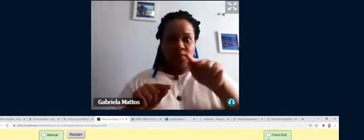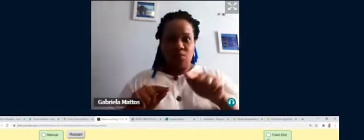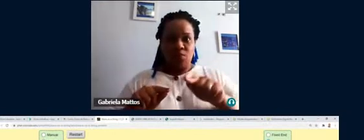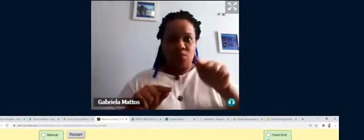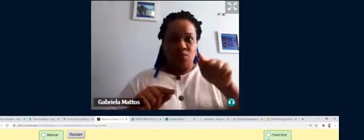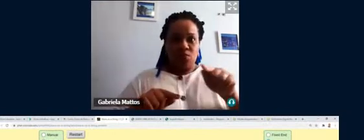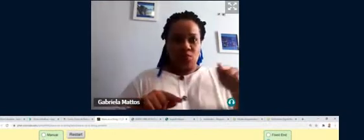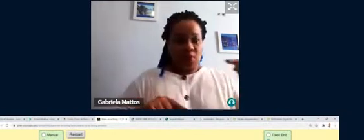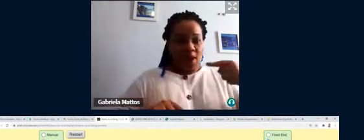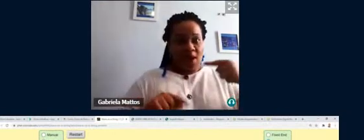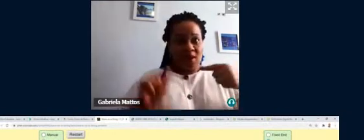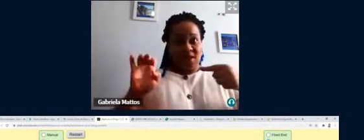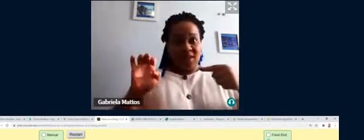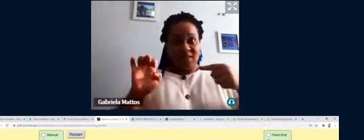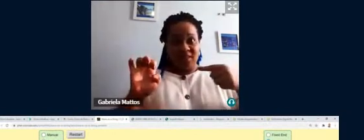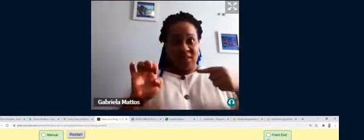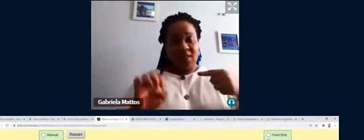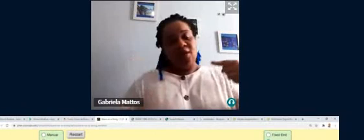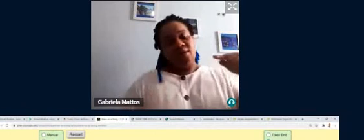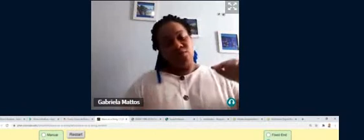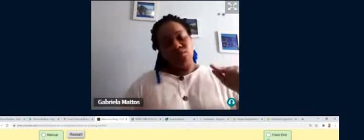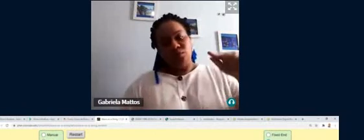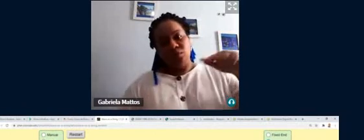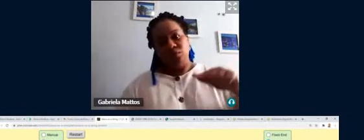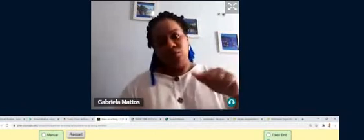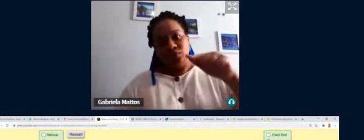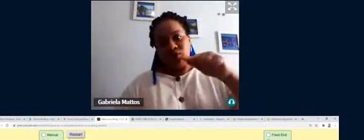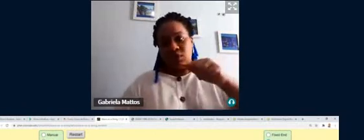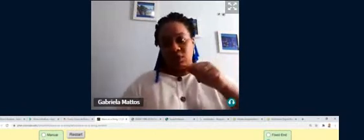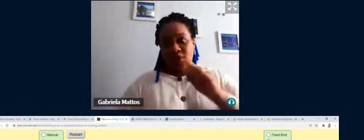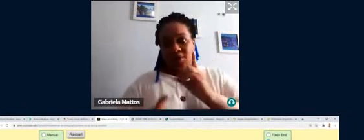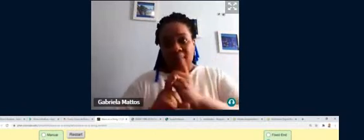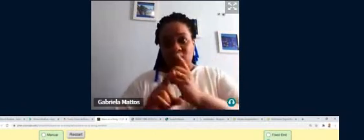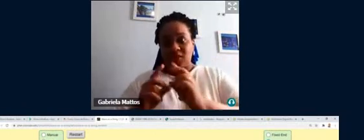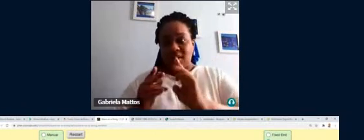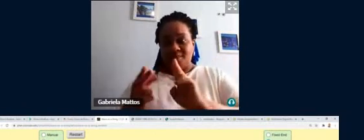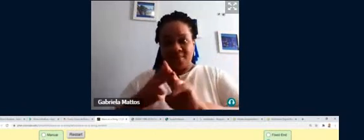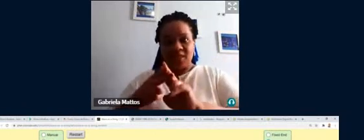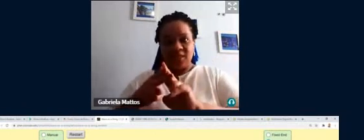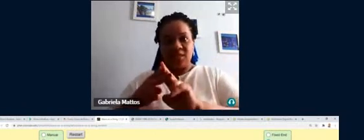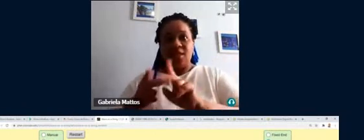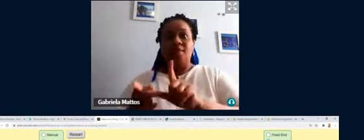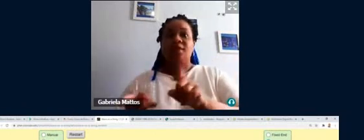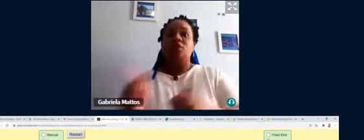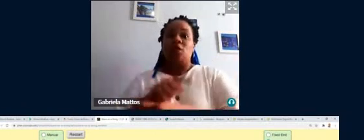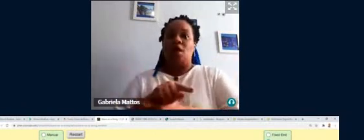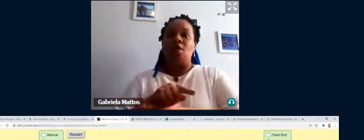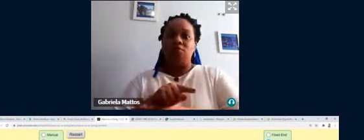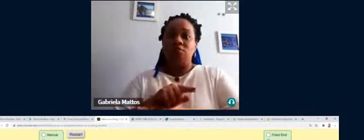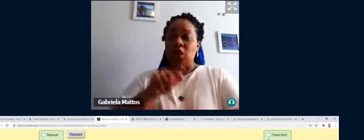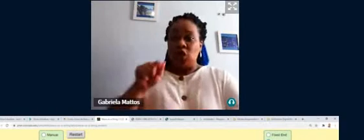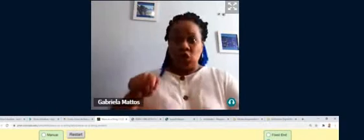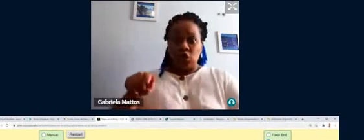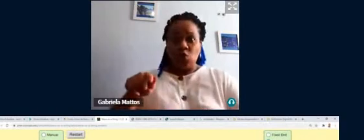encontrar uma extremidade fixa e vai inverter. E o outro vai encontrar uma extremidade solta